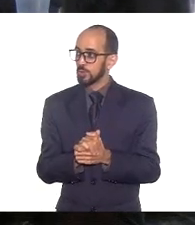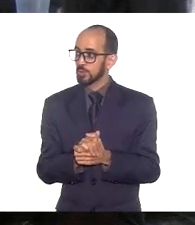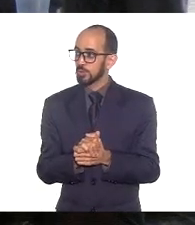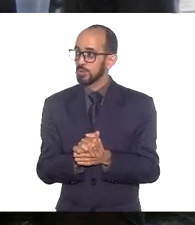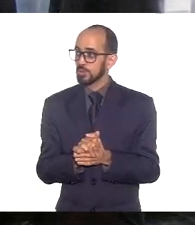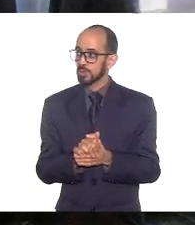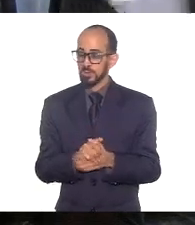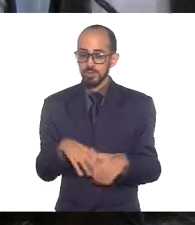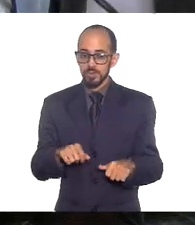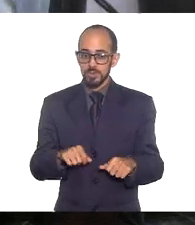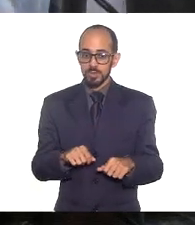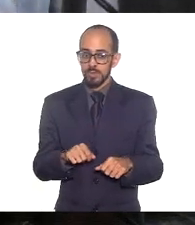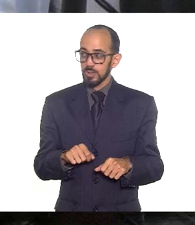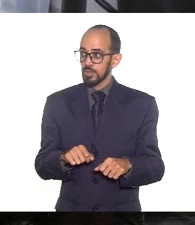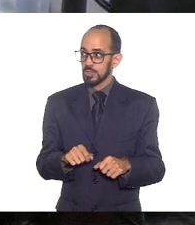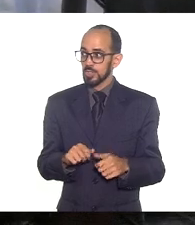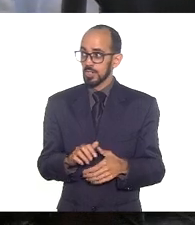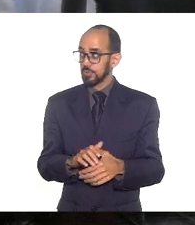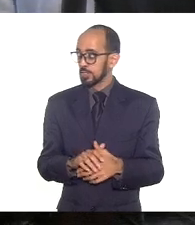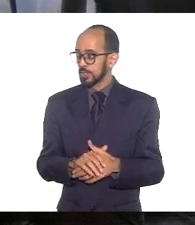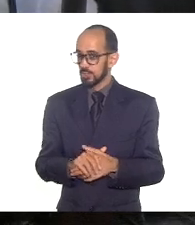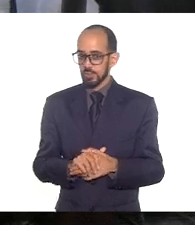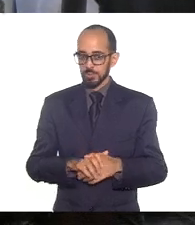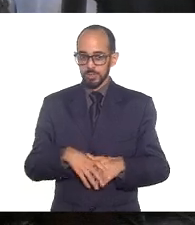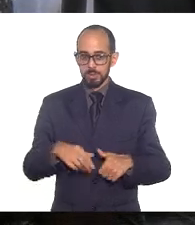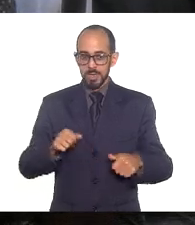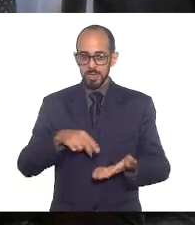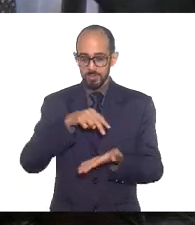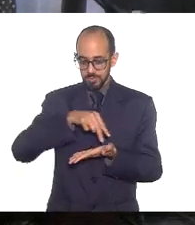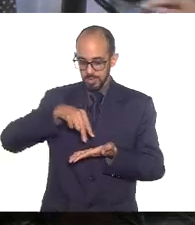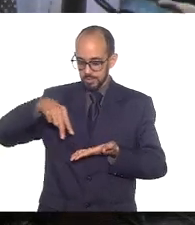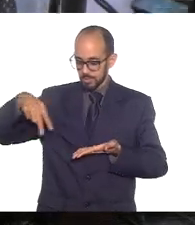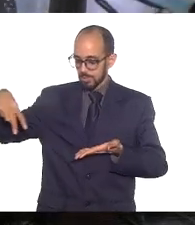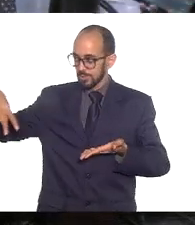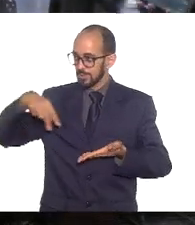tem quiser ficar por aqui em pé aqui em cima